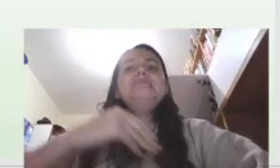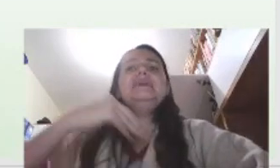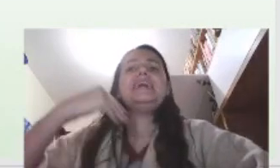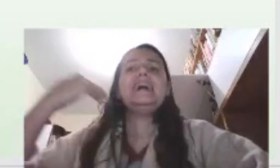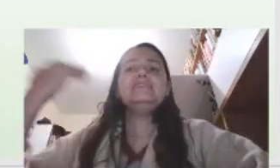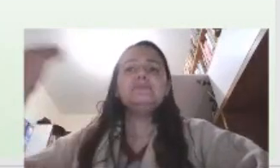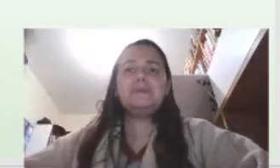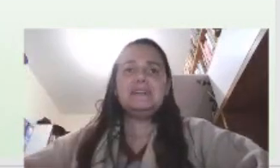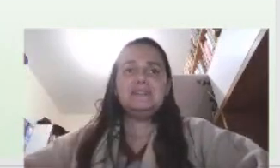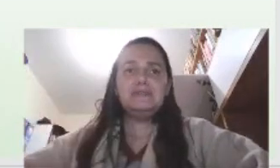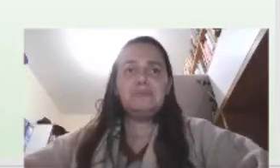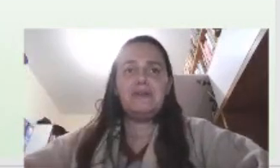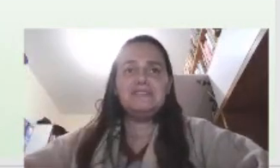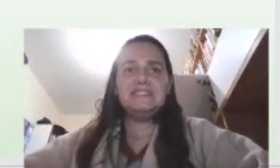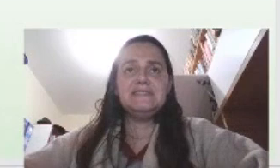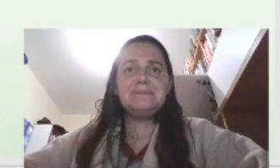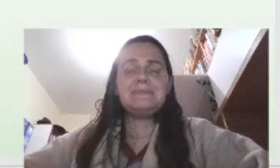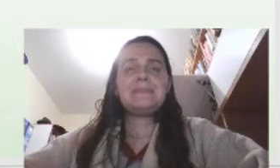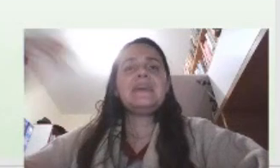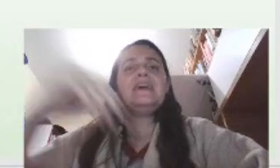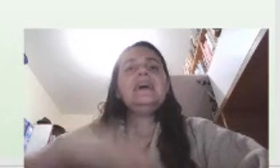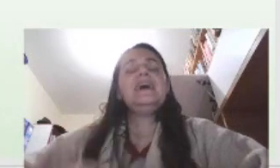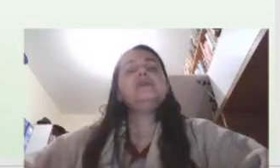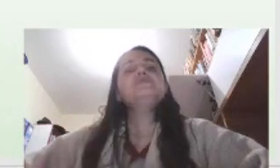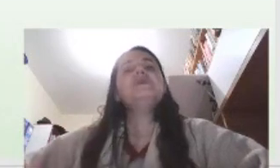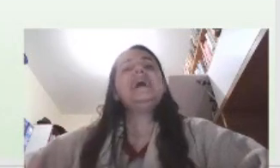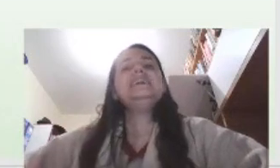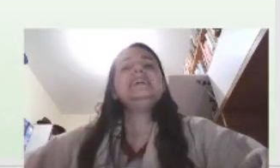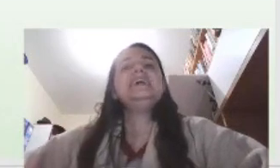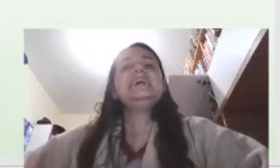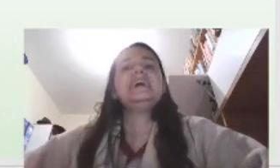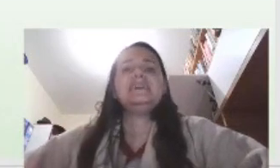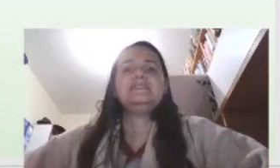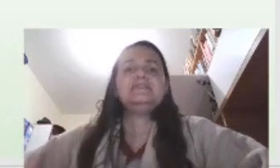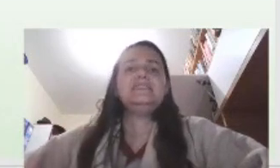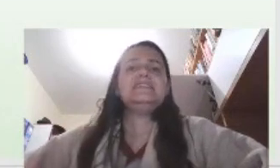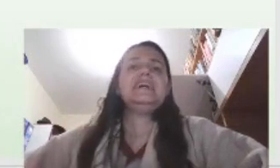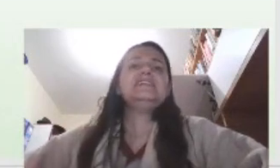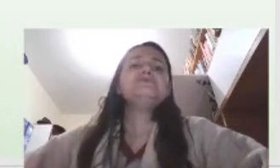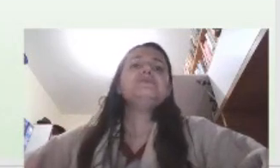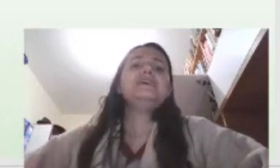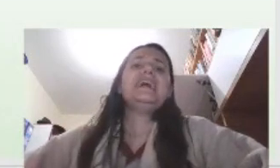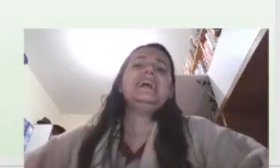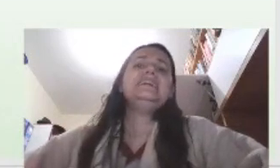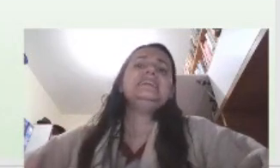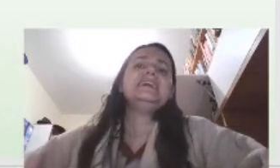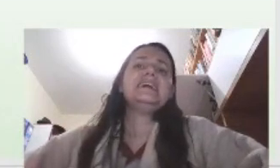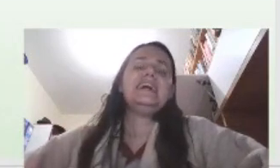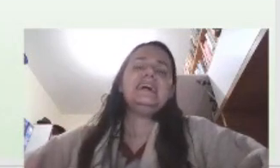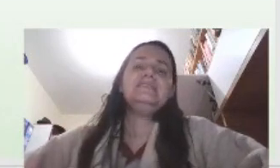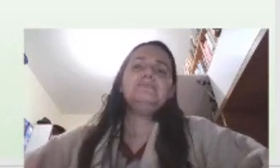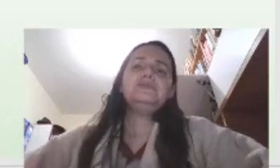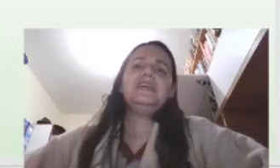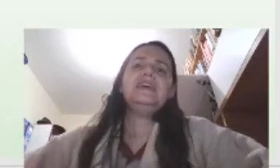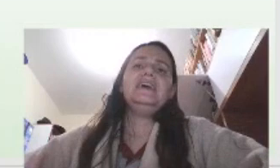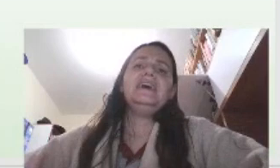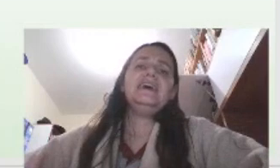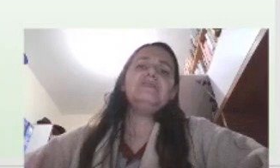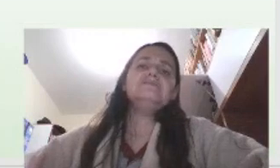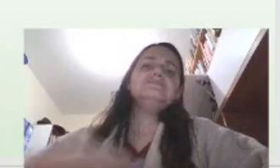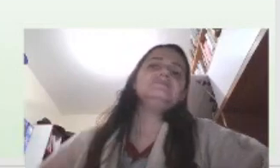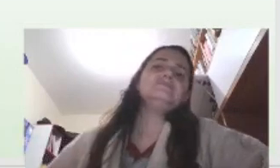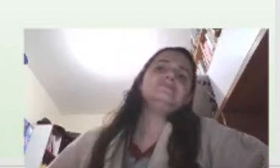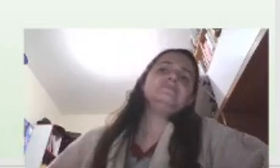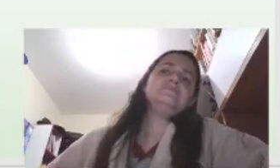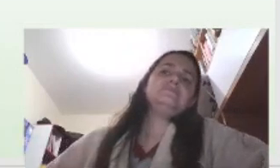é liberado pela neurohipófise, é o ADH. Na verdade, o nome é ADH, porque